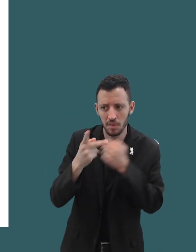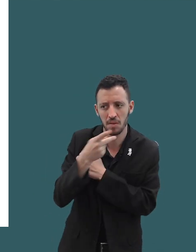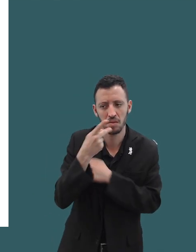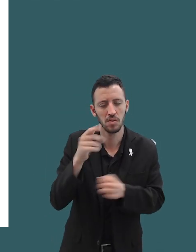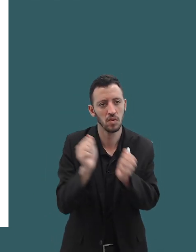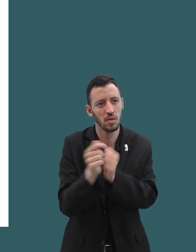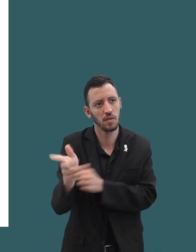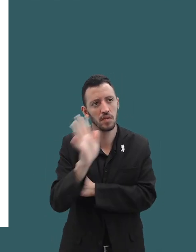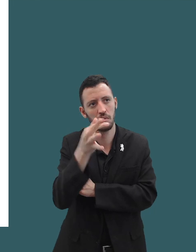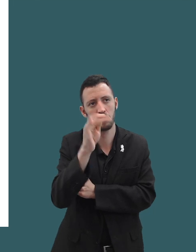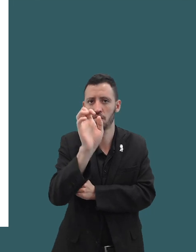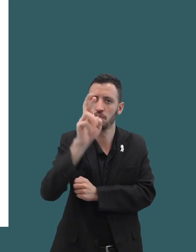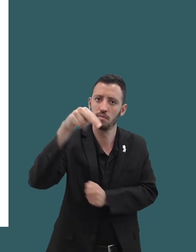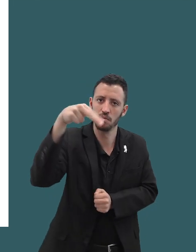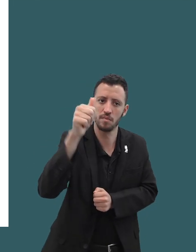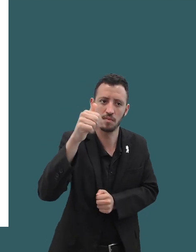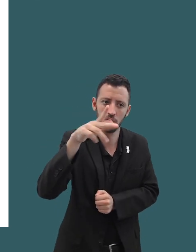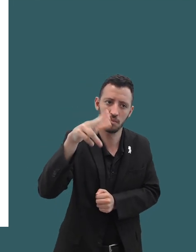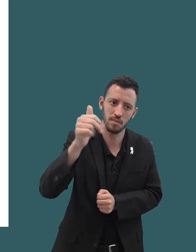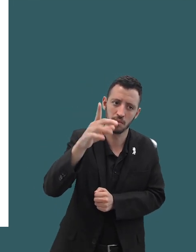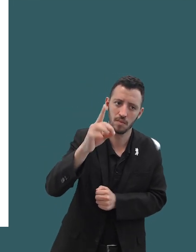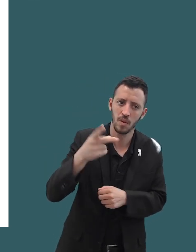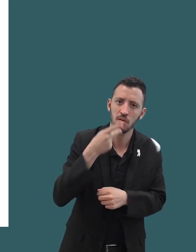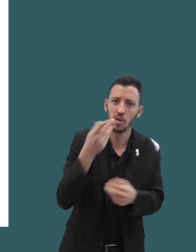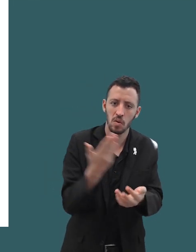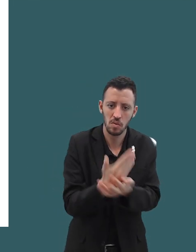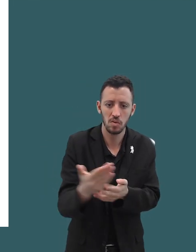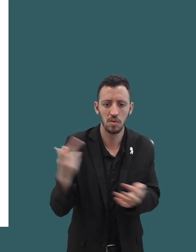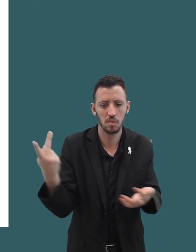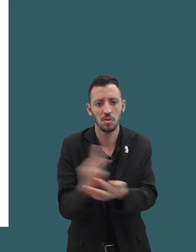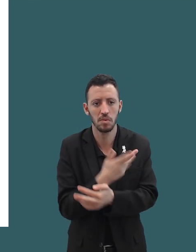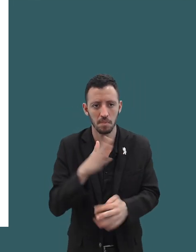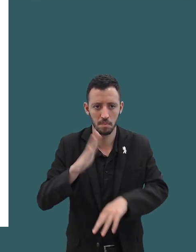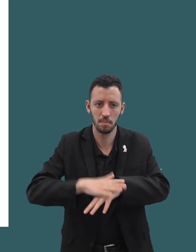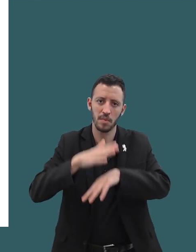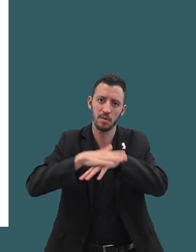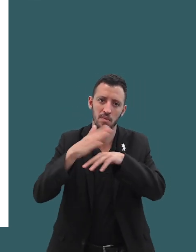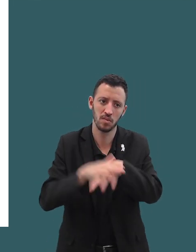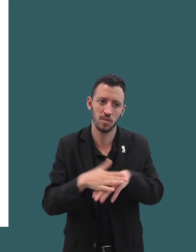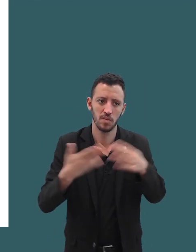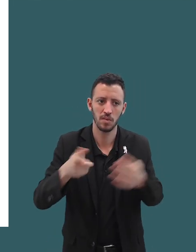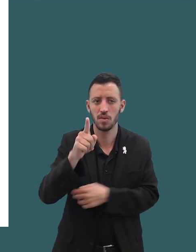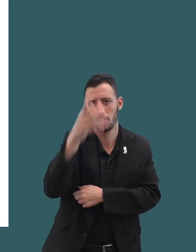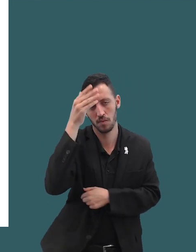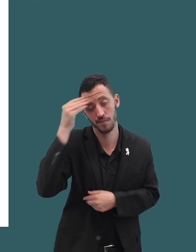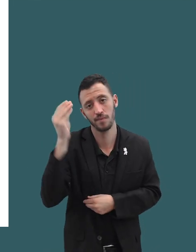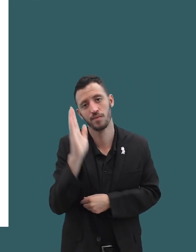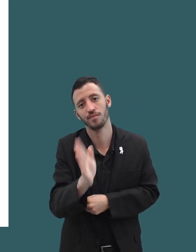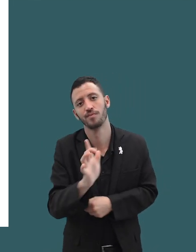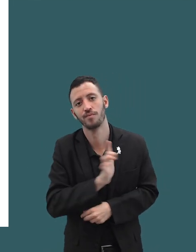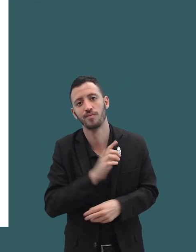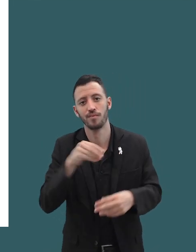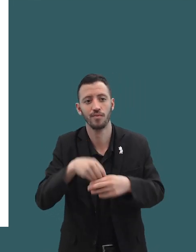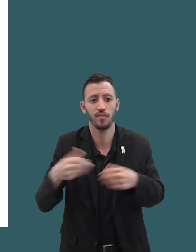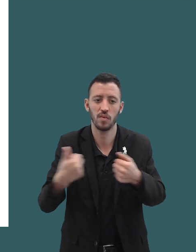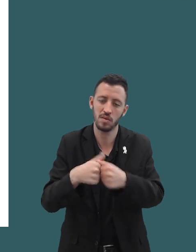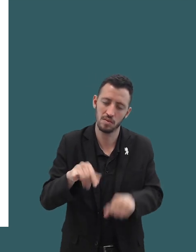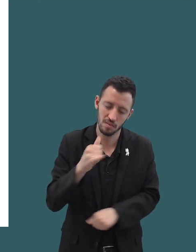disse a Fernanda, né? Finalmente as coisas estão começando a acontecer mais, mas ela se esqueceu de algo, pena que